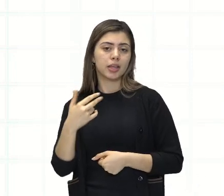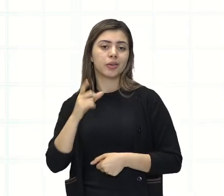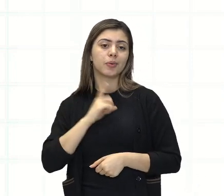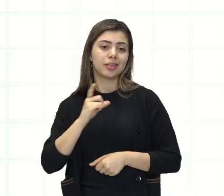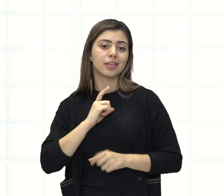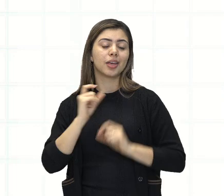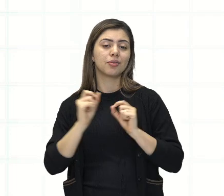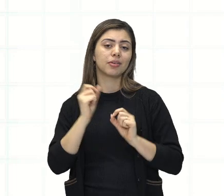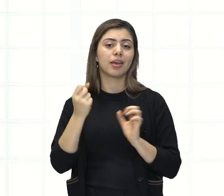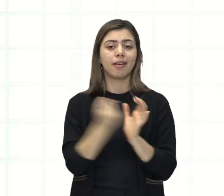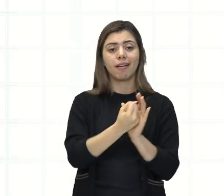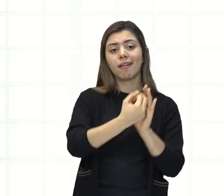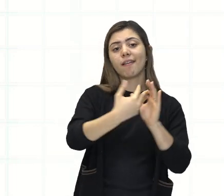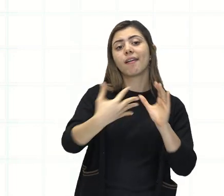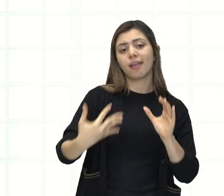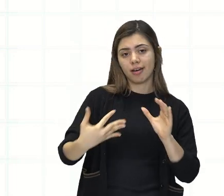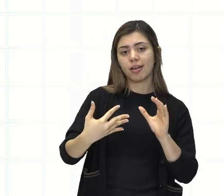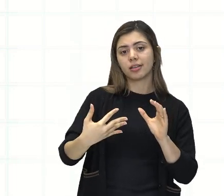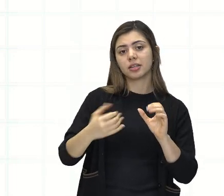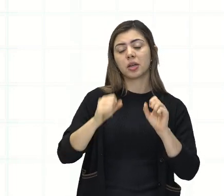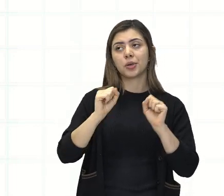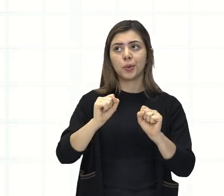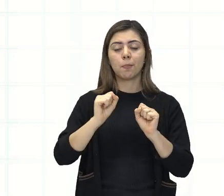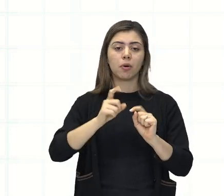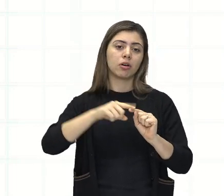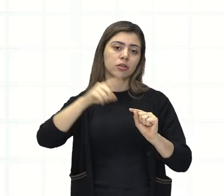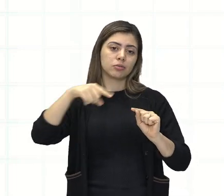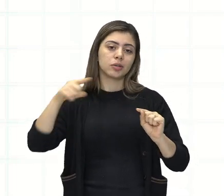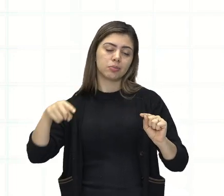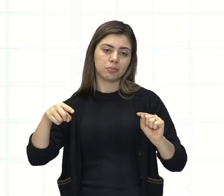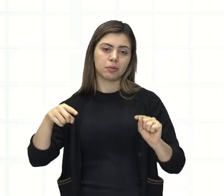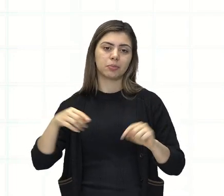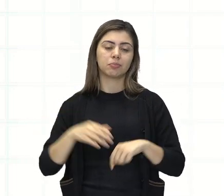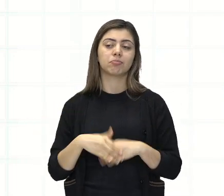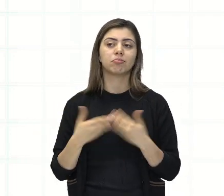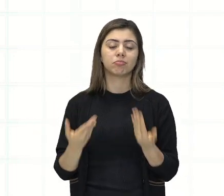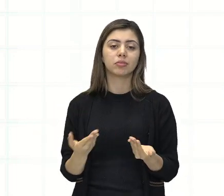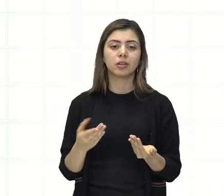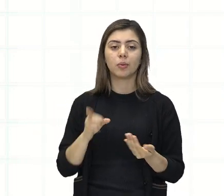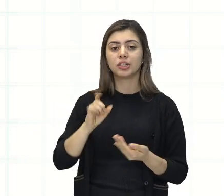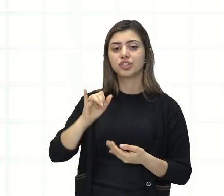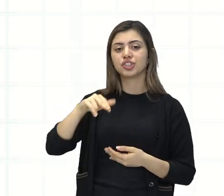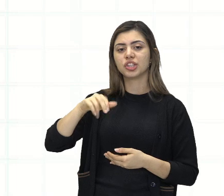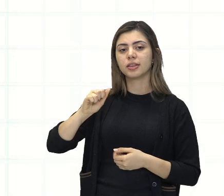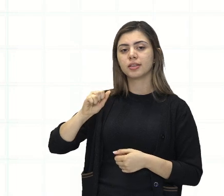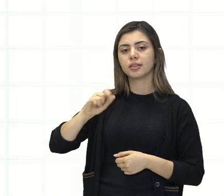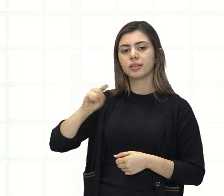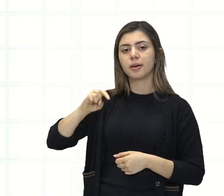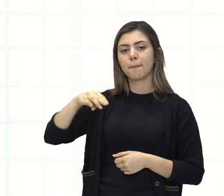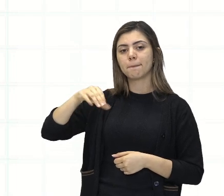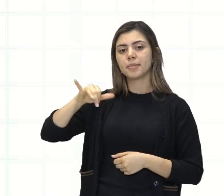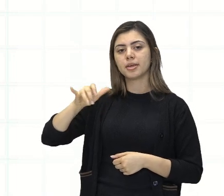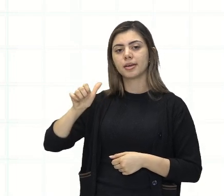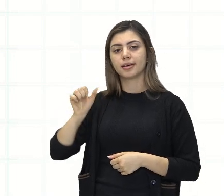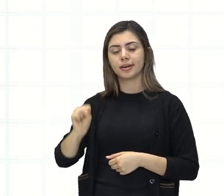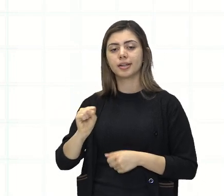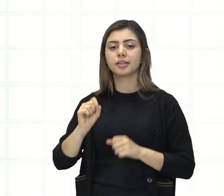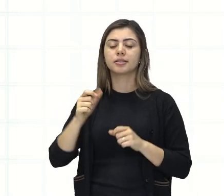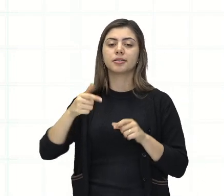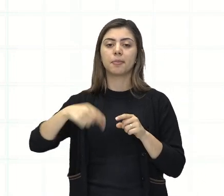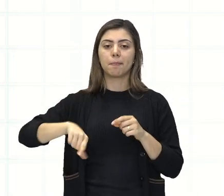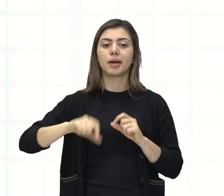possuem características de seres dinâmicas, elas são dinâmicas e